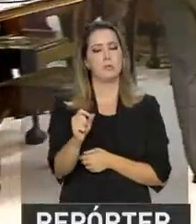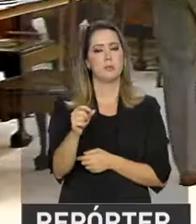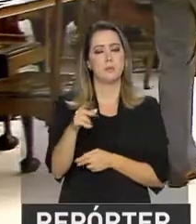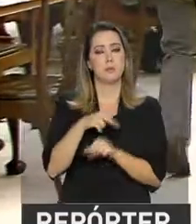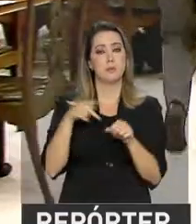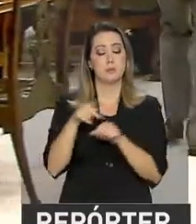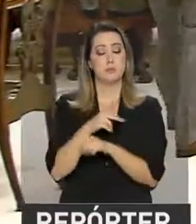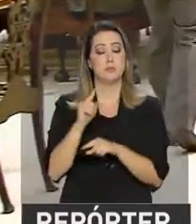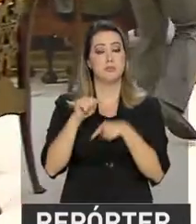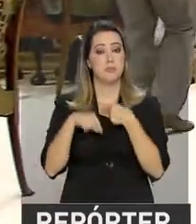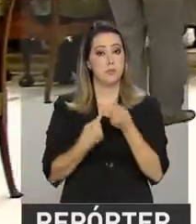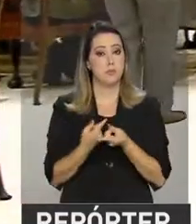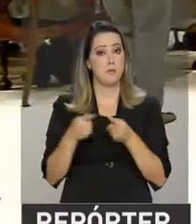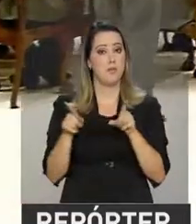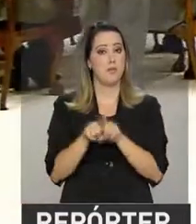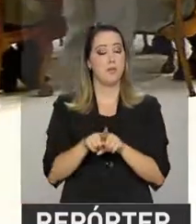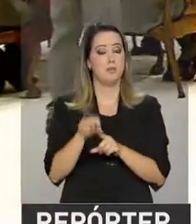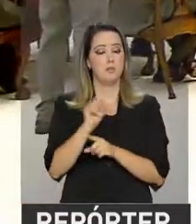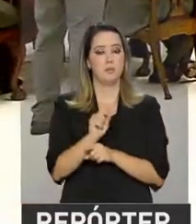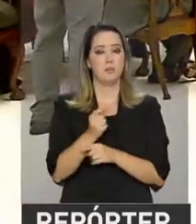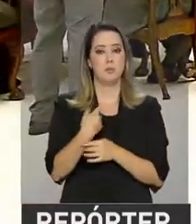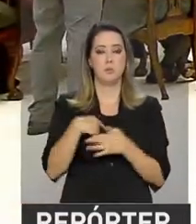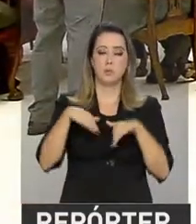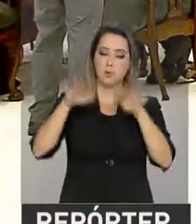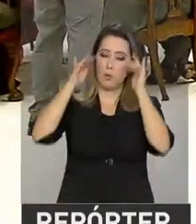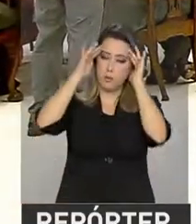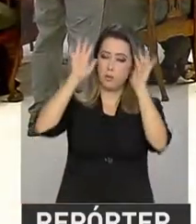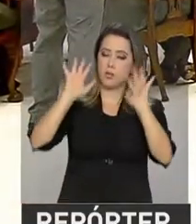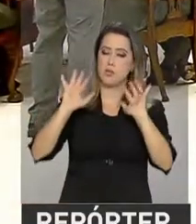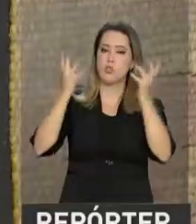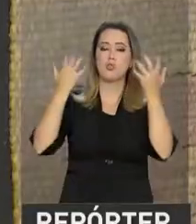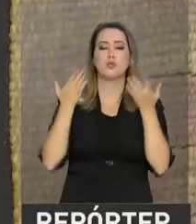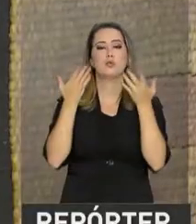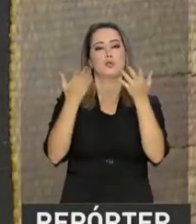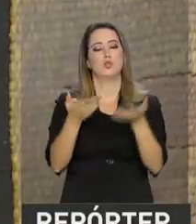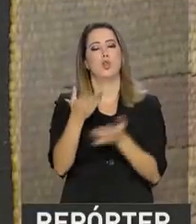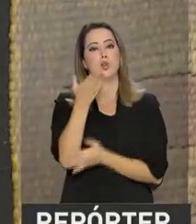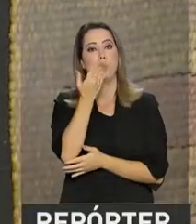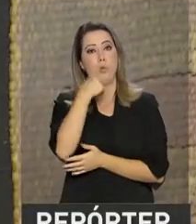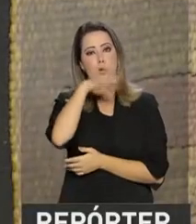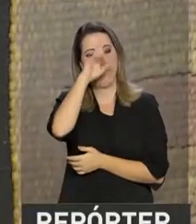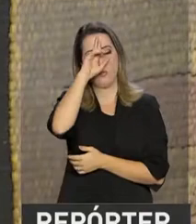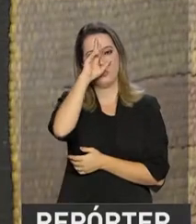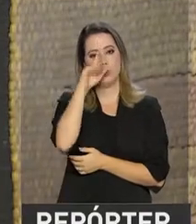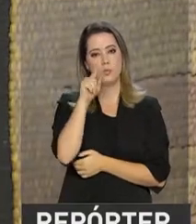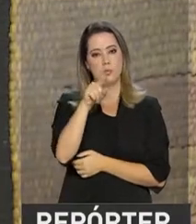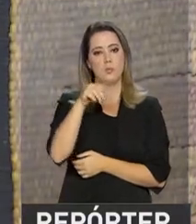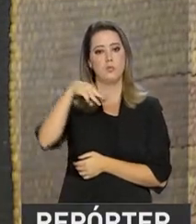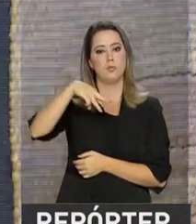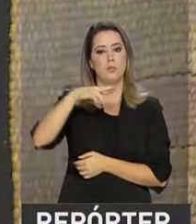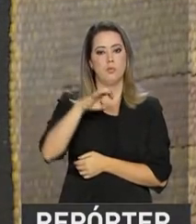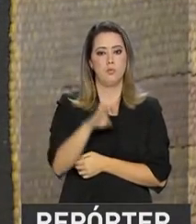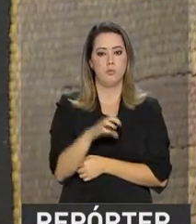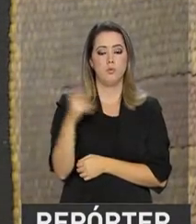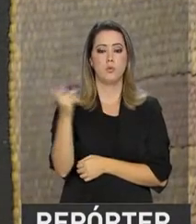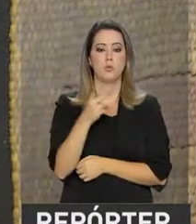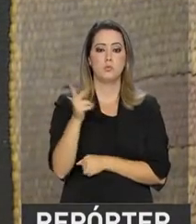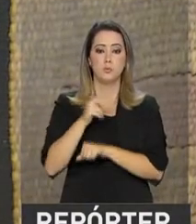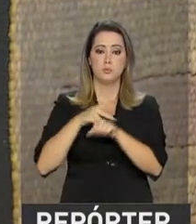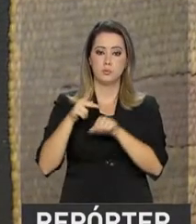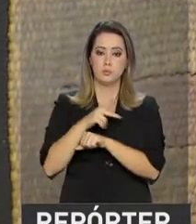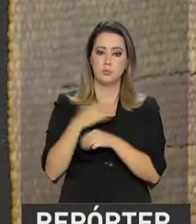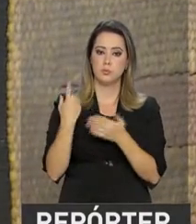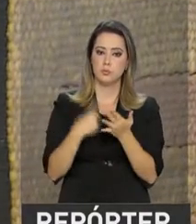Evo Morales foi homenageado com um almoço no Palácio do Itamaraty. O presidente Michel Temer afirmou que os dois